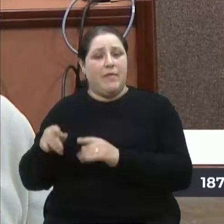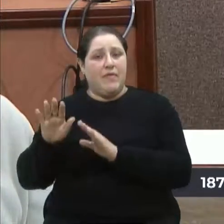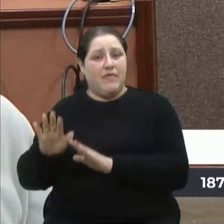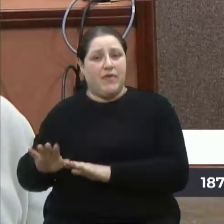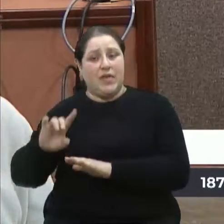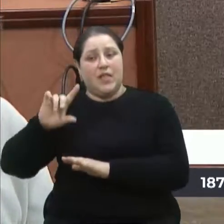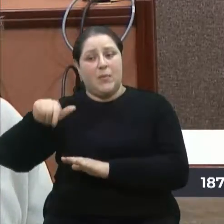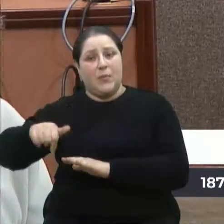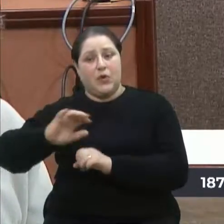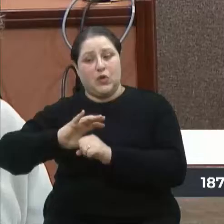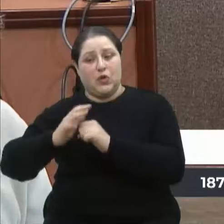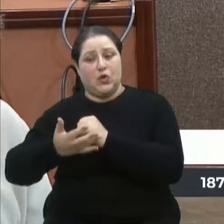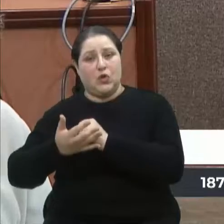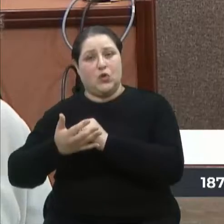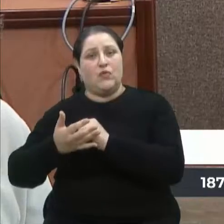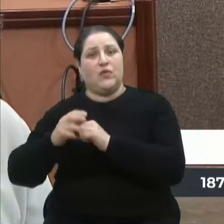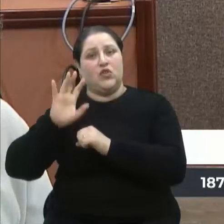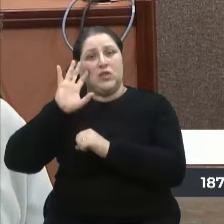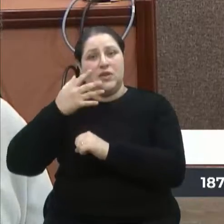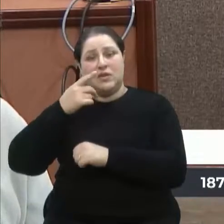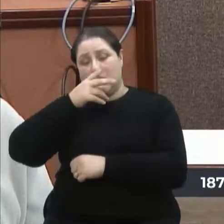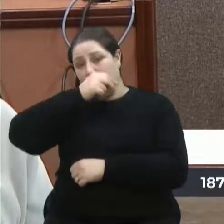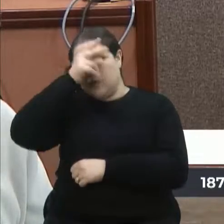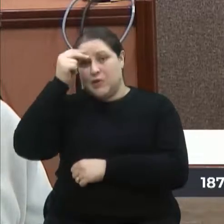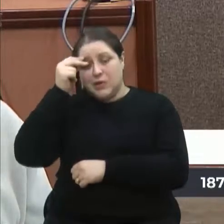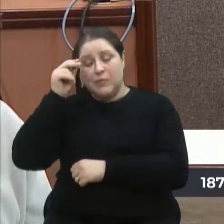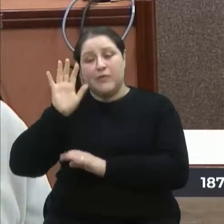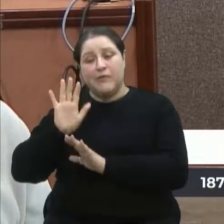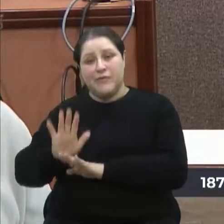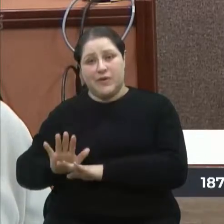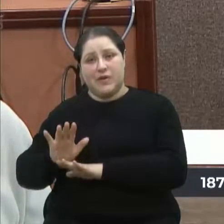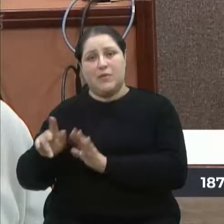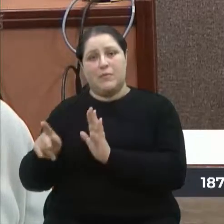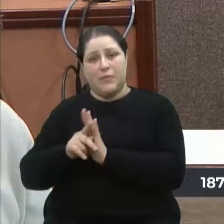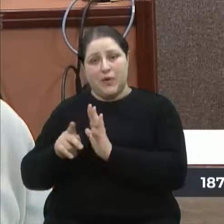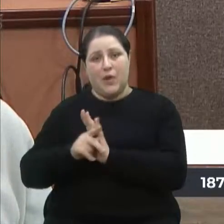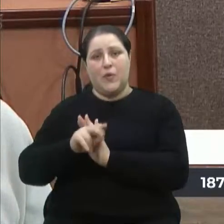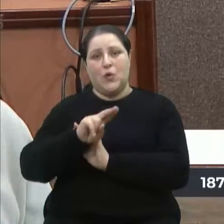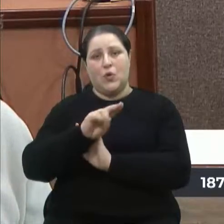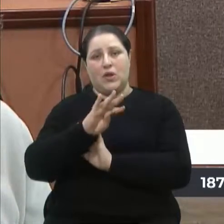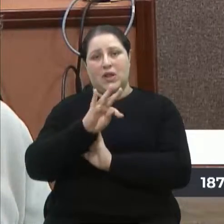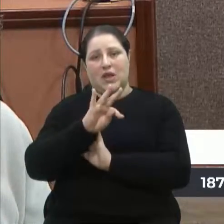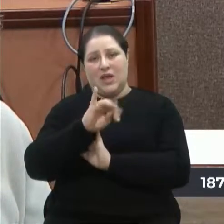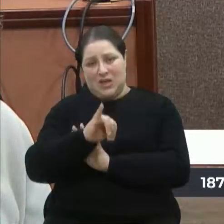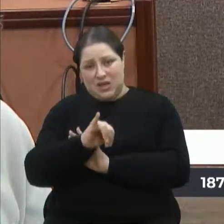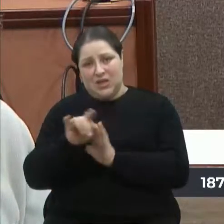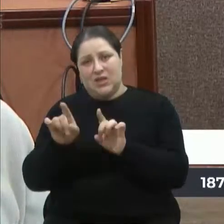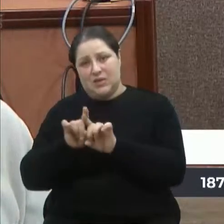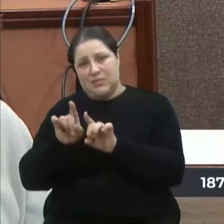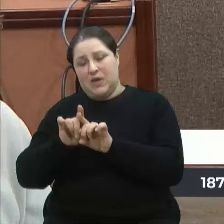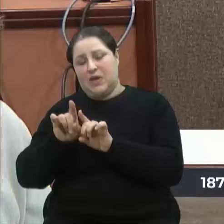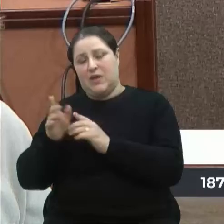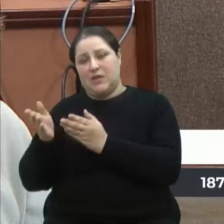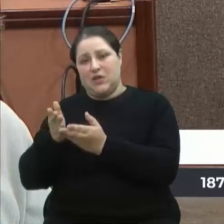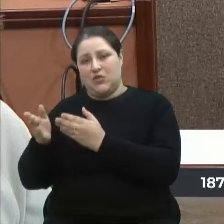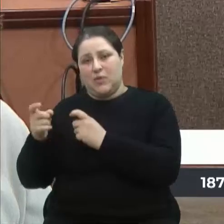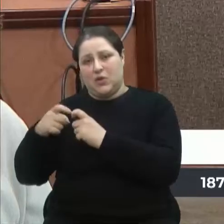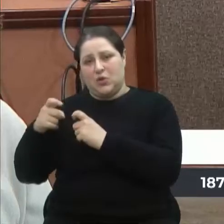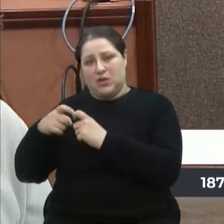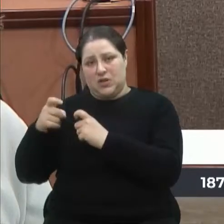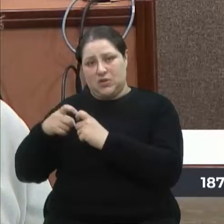uma decisão do município de fazer isso, clínicos e UTI. E como eu falei antes, UTI com alguma verba